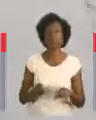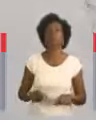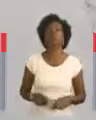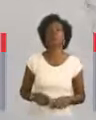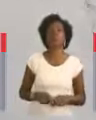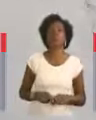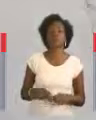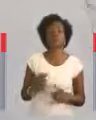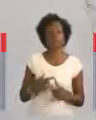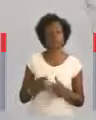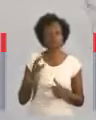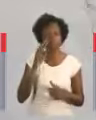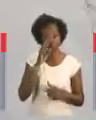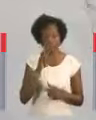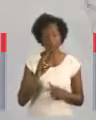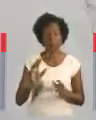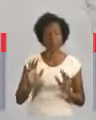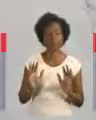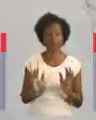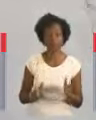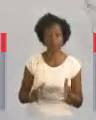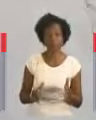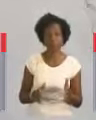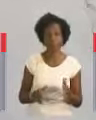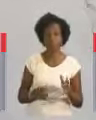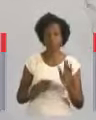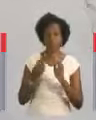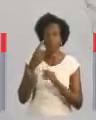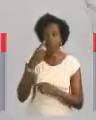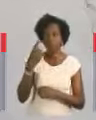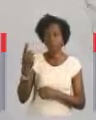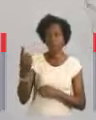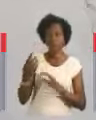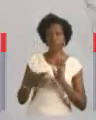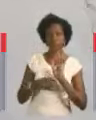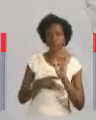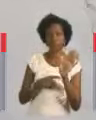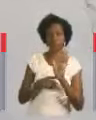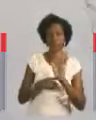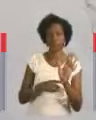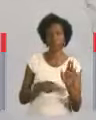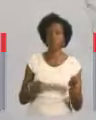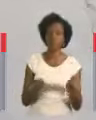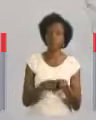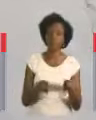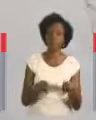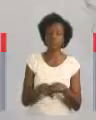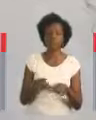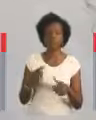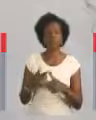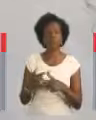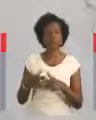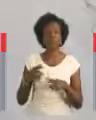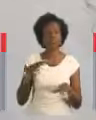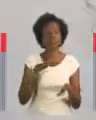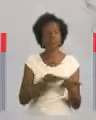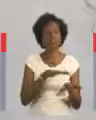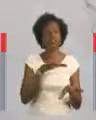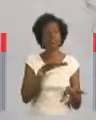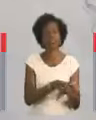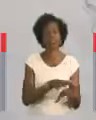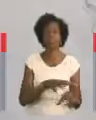já grave isso que eu estou colocando aqui essas imagens que falam por si nem também a questão dos ataques